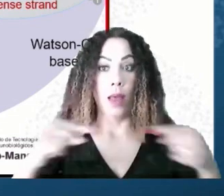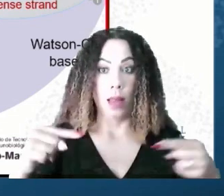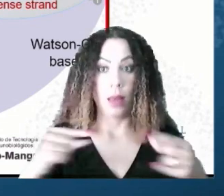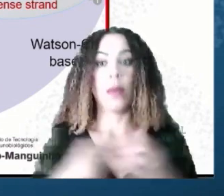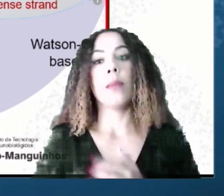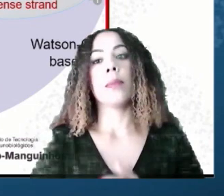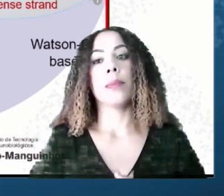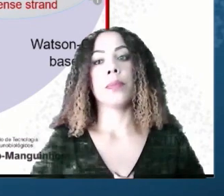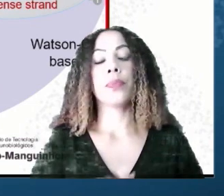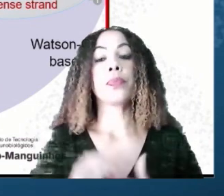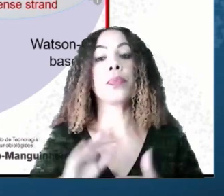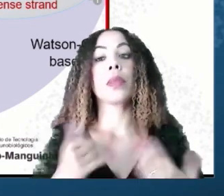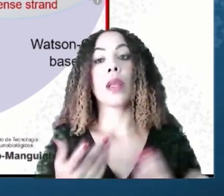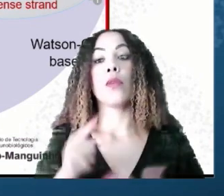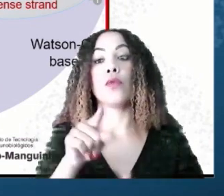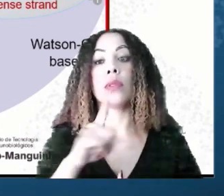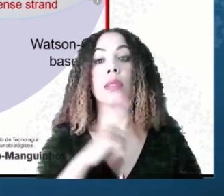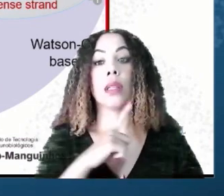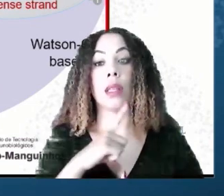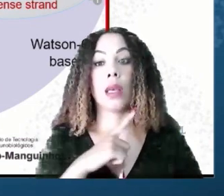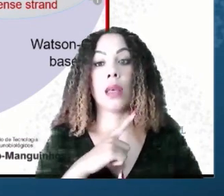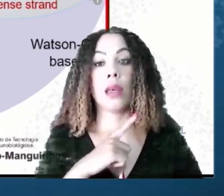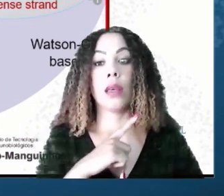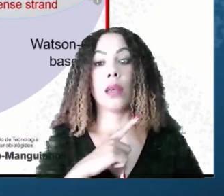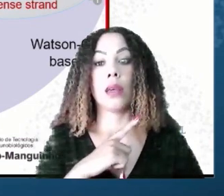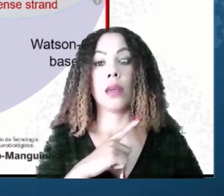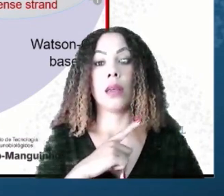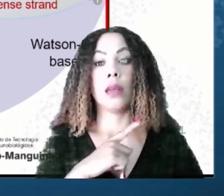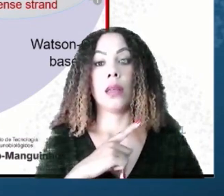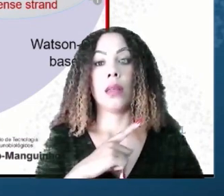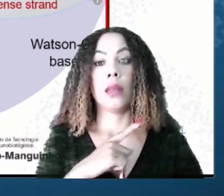e você tem